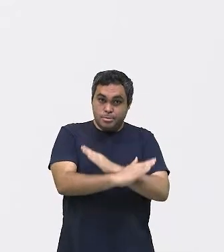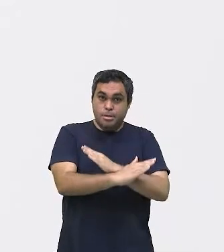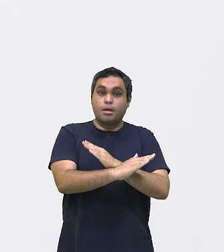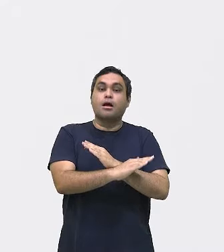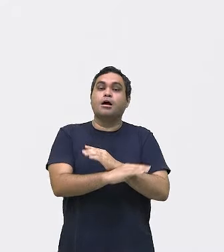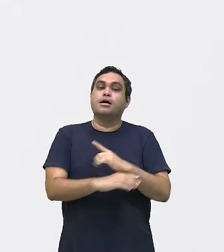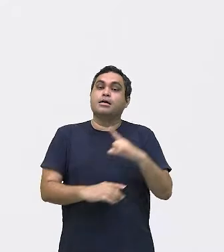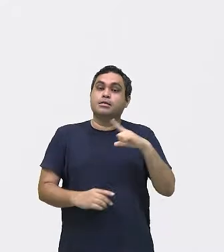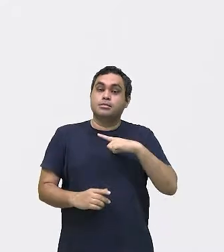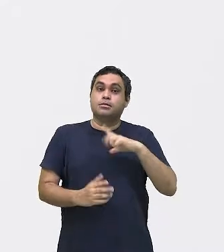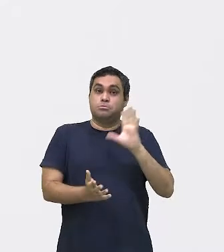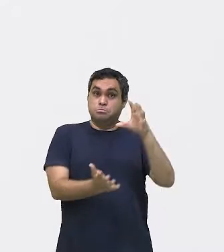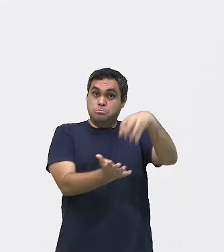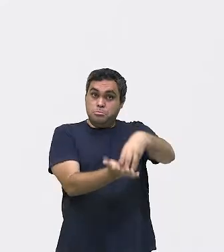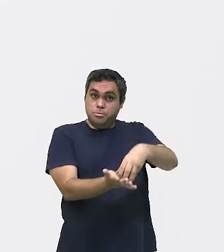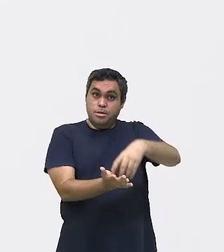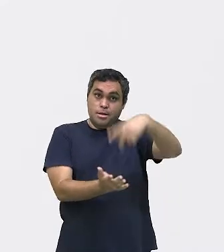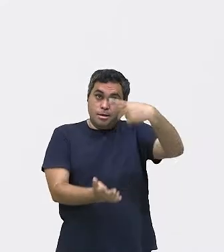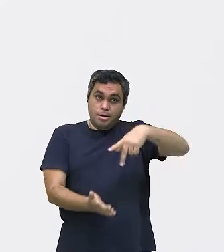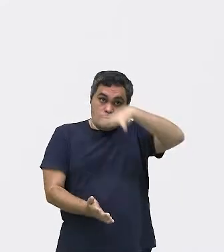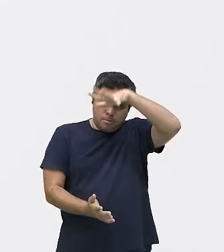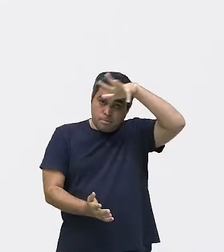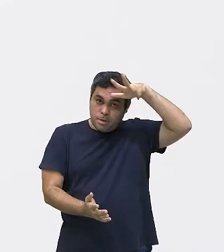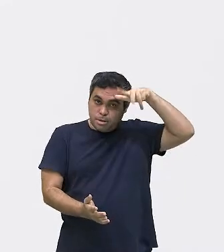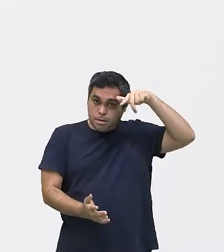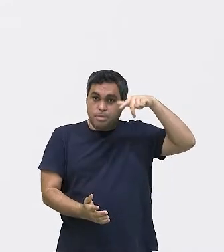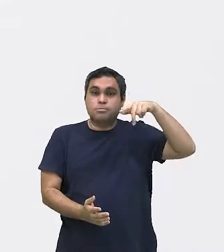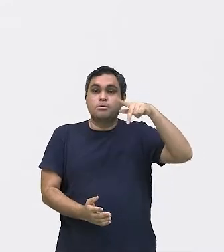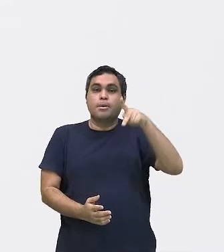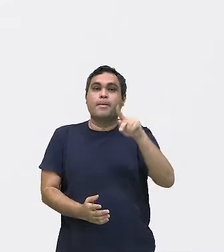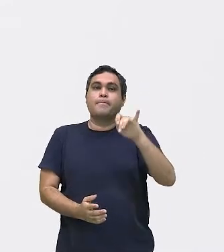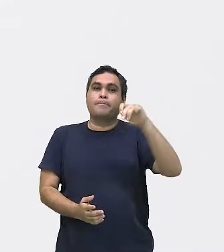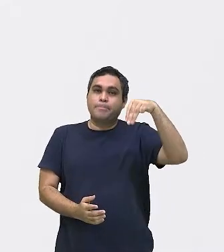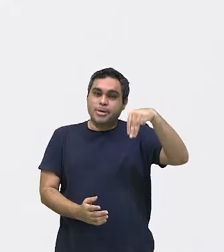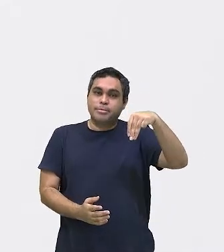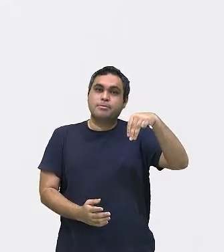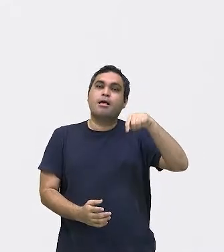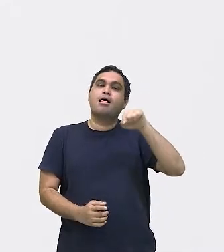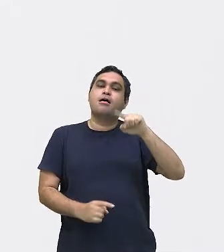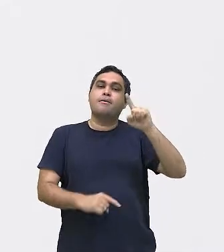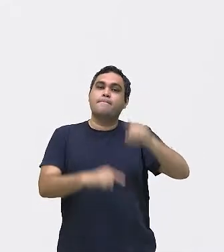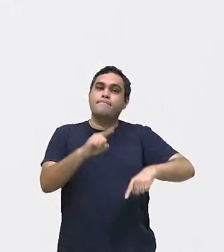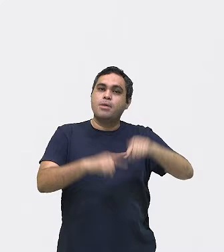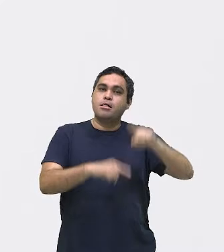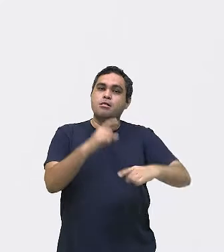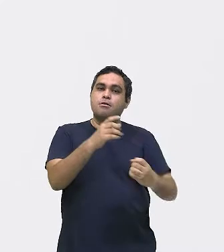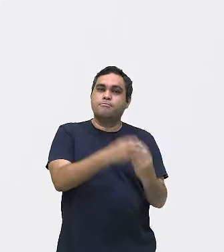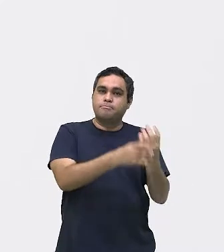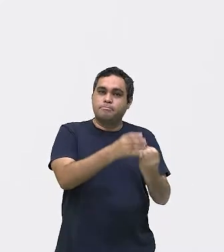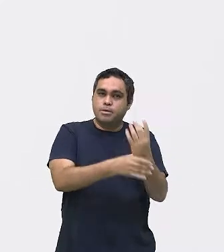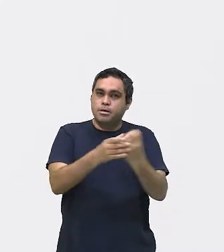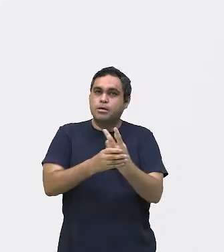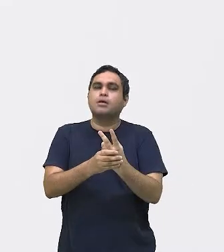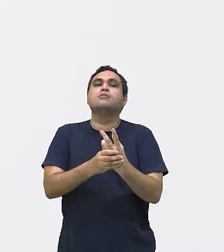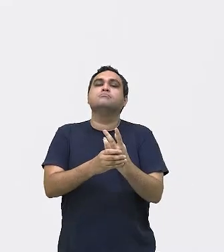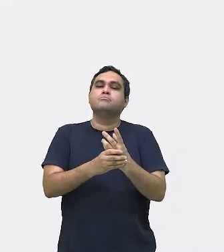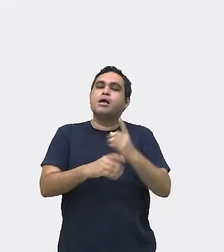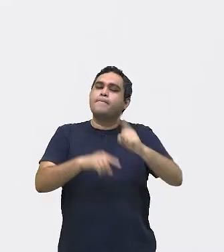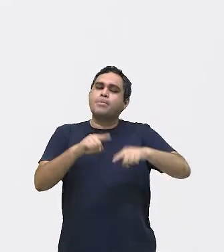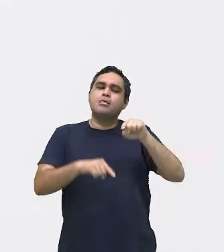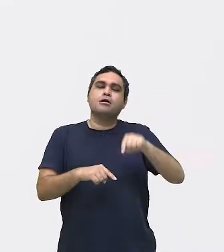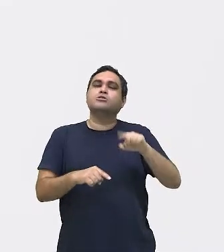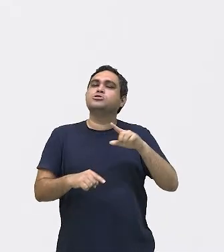a abreviação de Polo Industrial de Manaus, ele vai fabricar produtos que fazem parte aí do nosso dia a dia, né? Se você